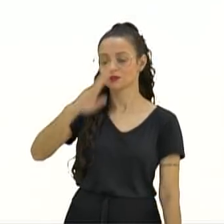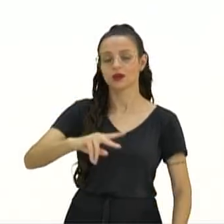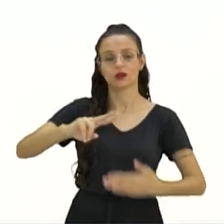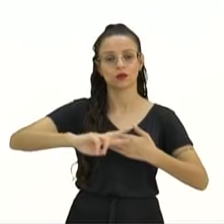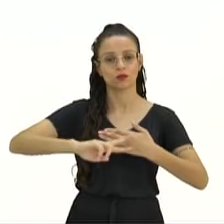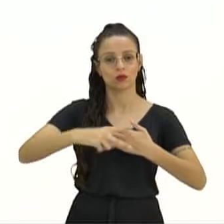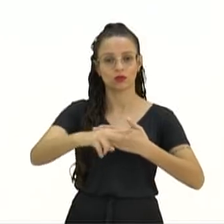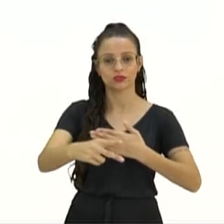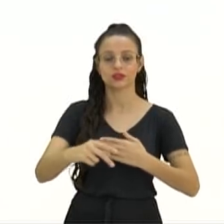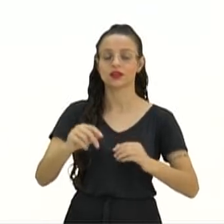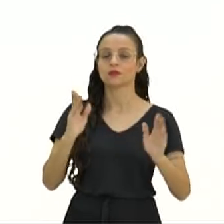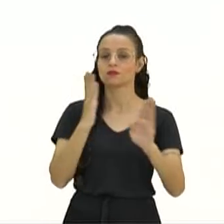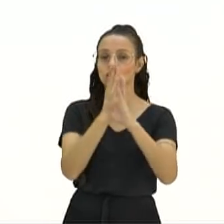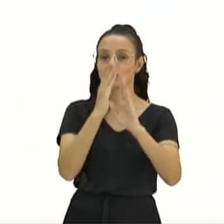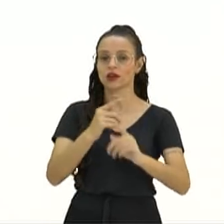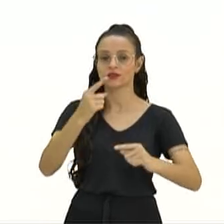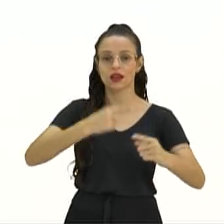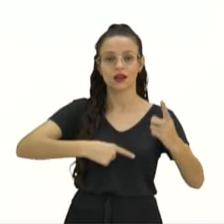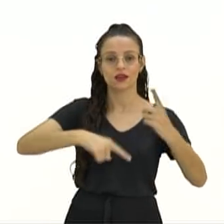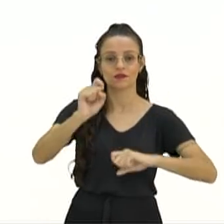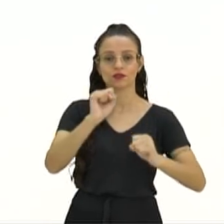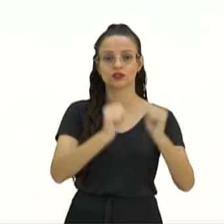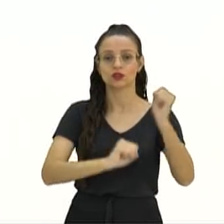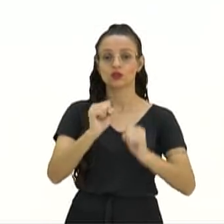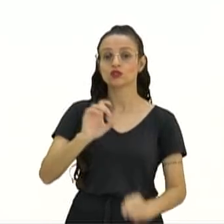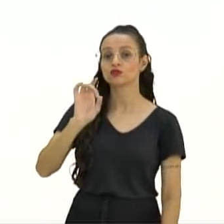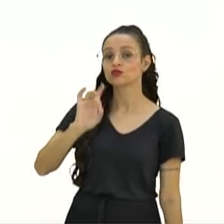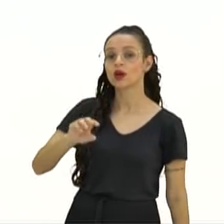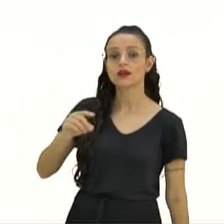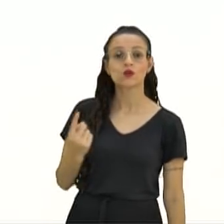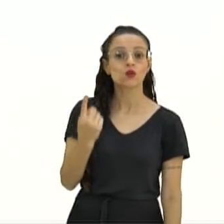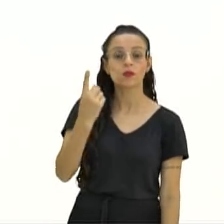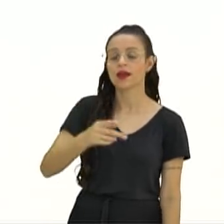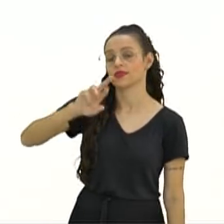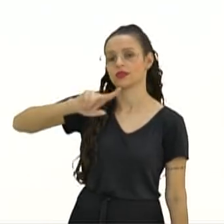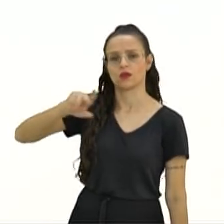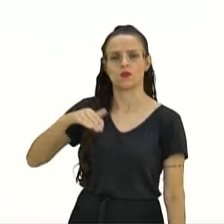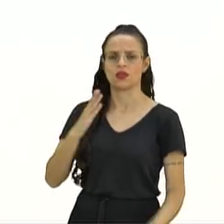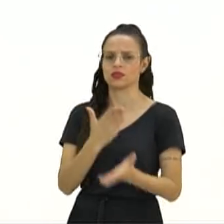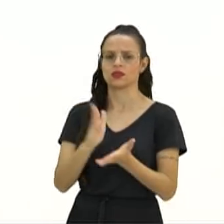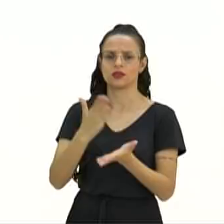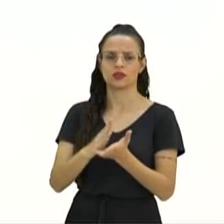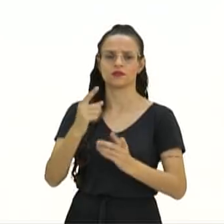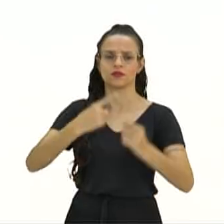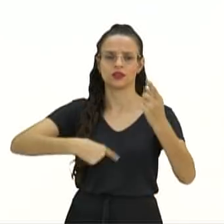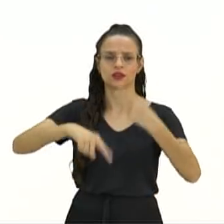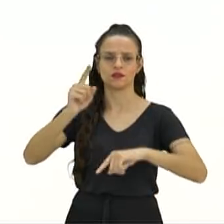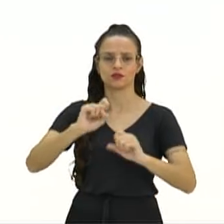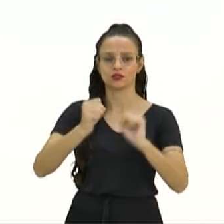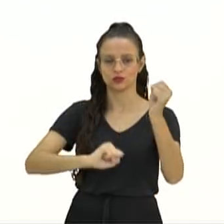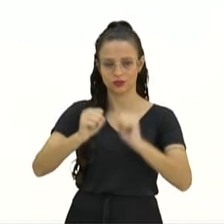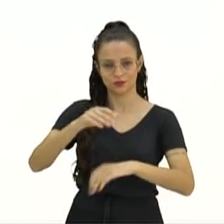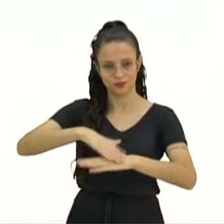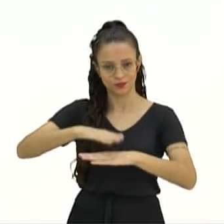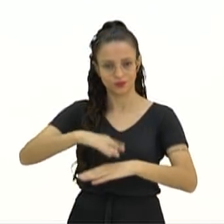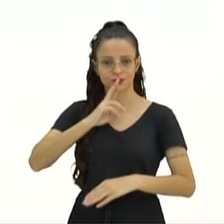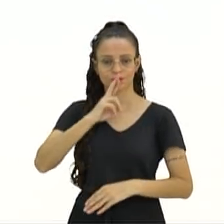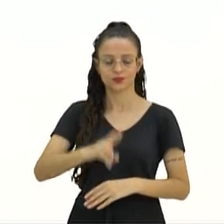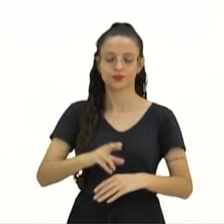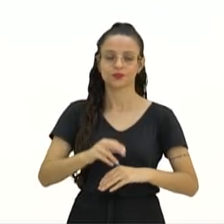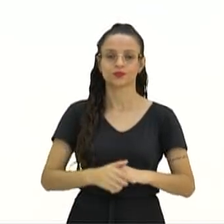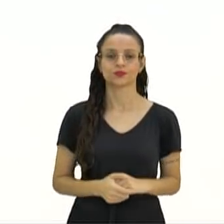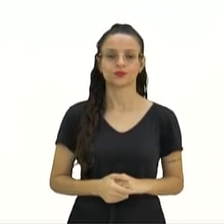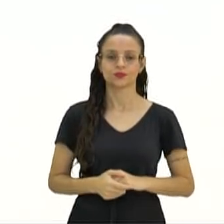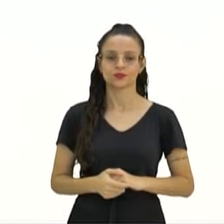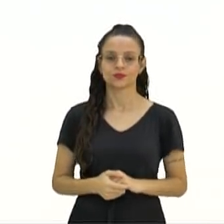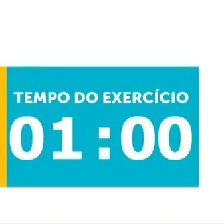consequências das revoluções industriais, exceto qual? Qual delas que não tem a ver com as revoluções industriais? Respondam e a gente já volta para